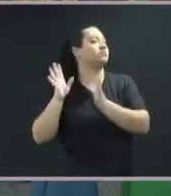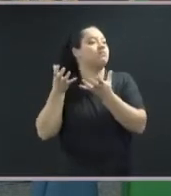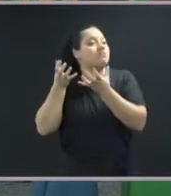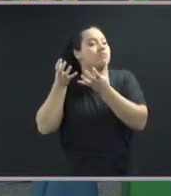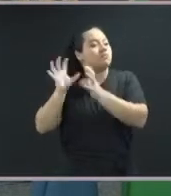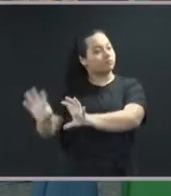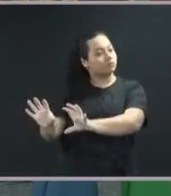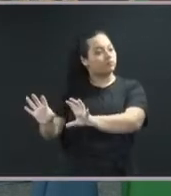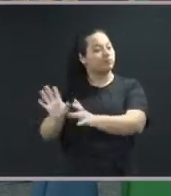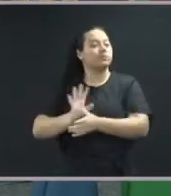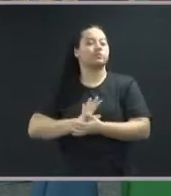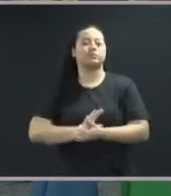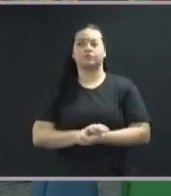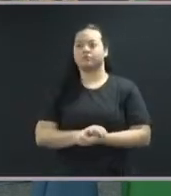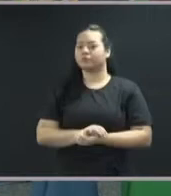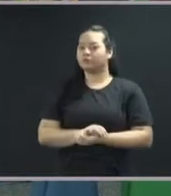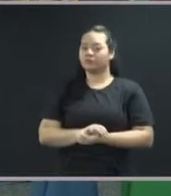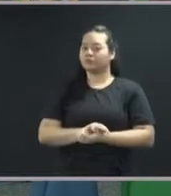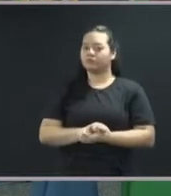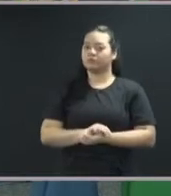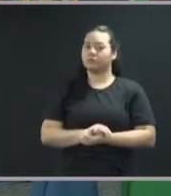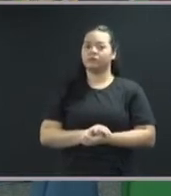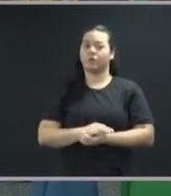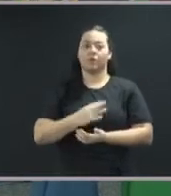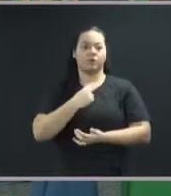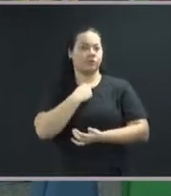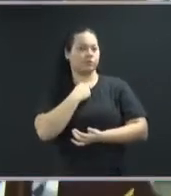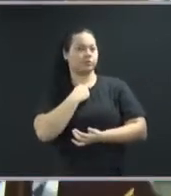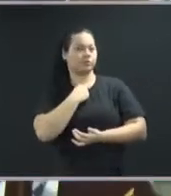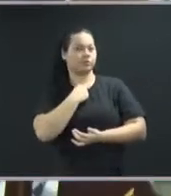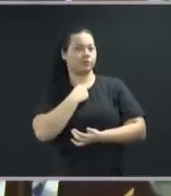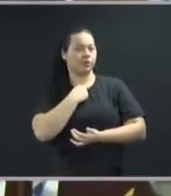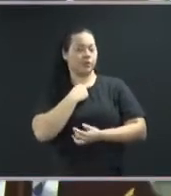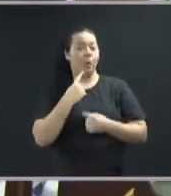alguns, sem saber, hospedaram anjo.